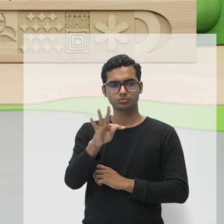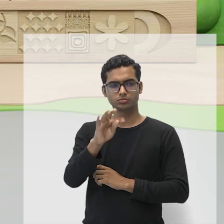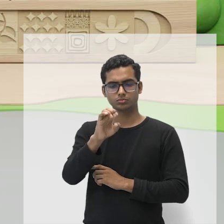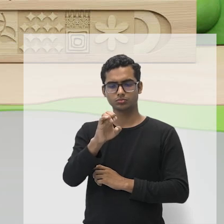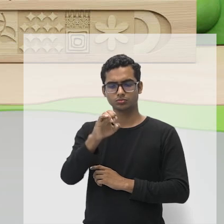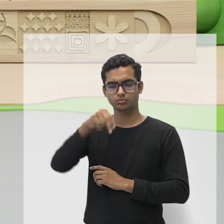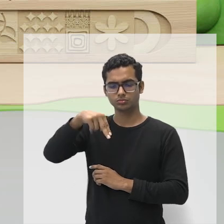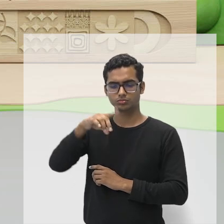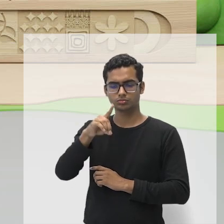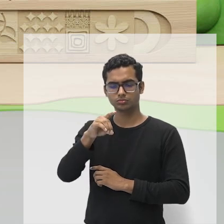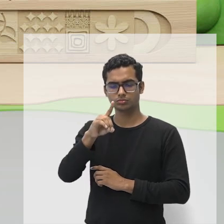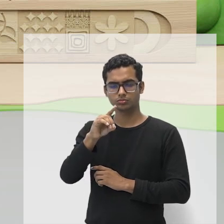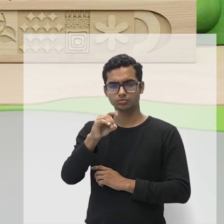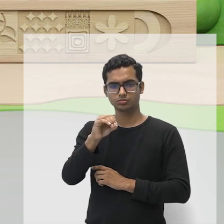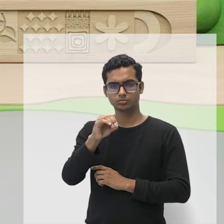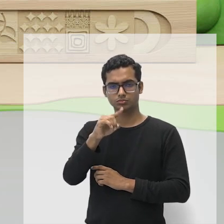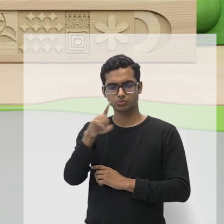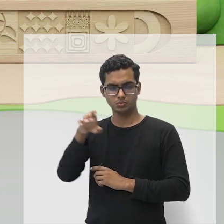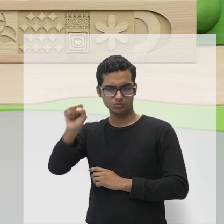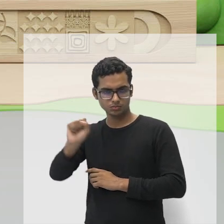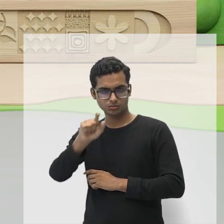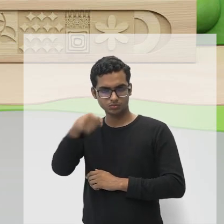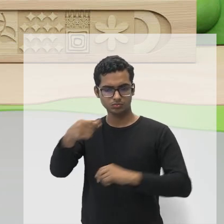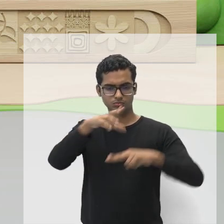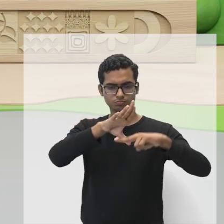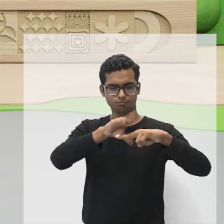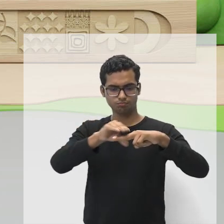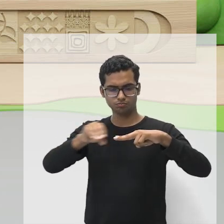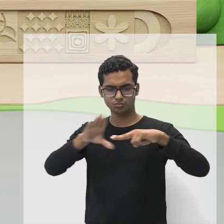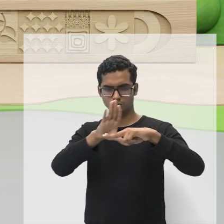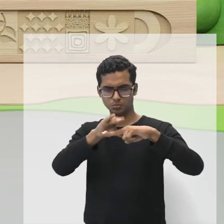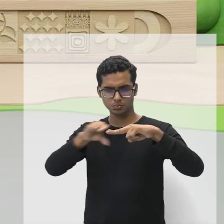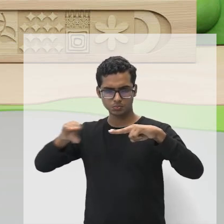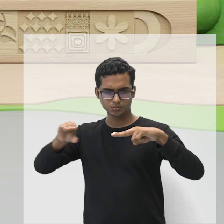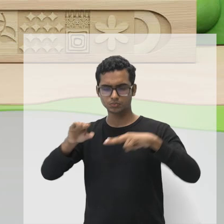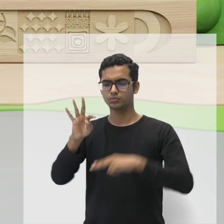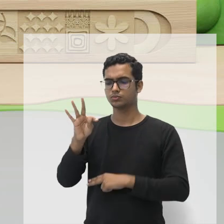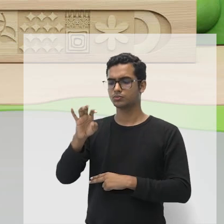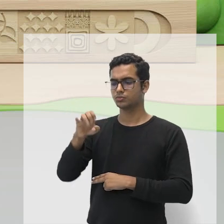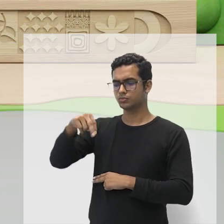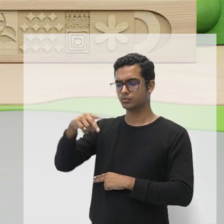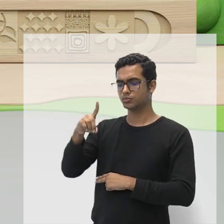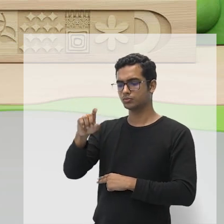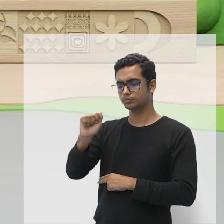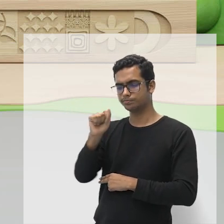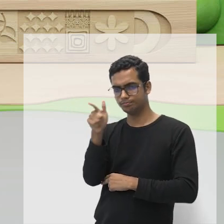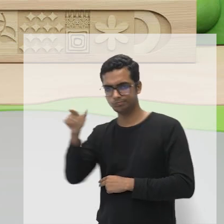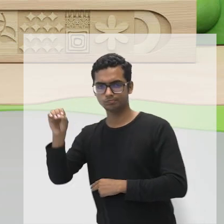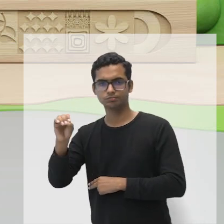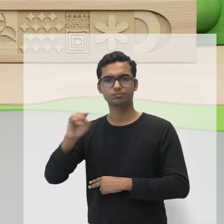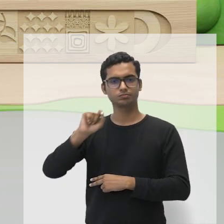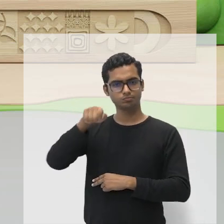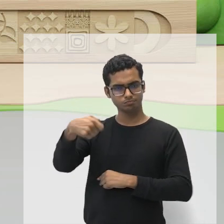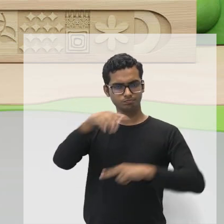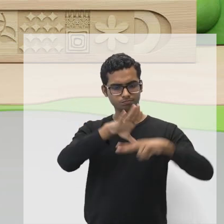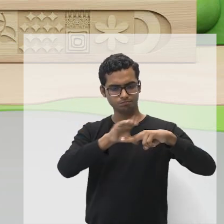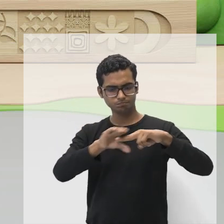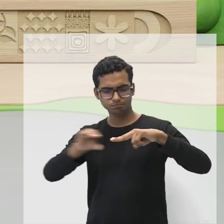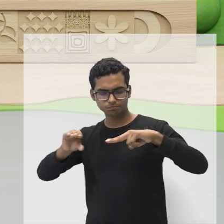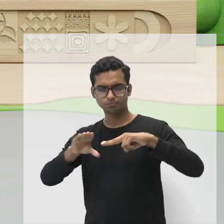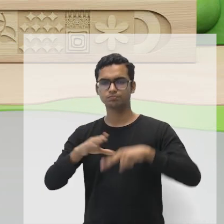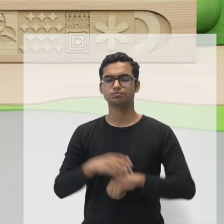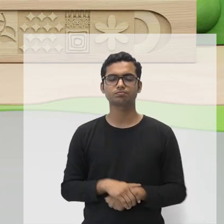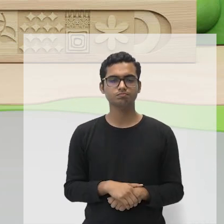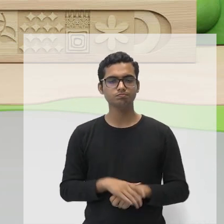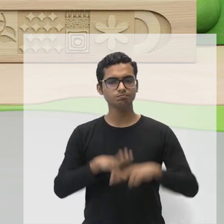funções das nossas articulações. As articulações, né, ela tem como função unir os